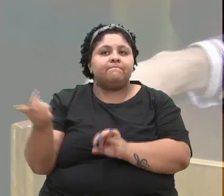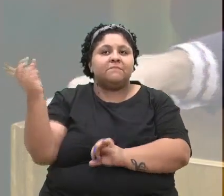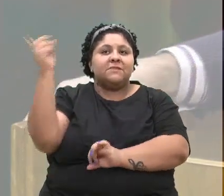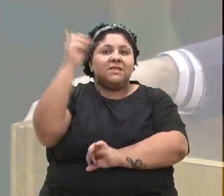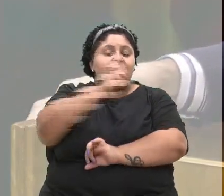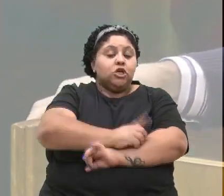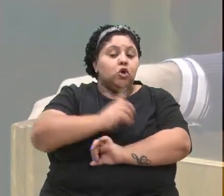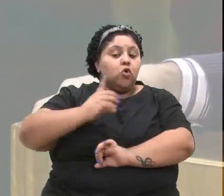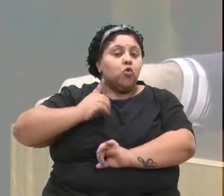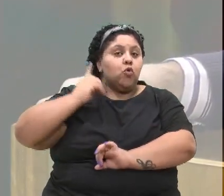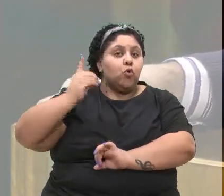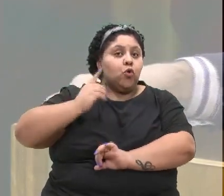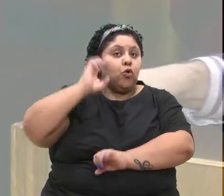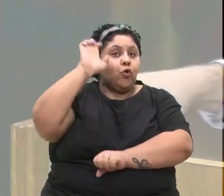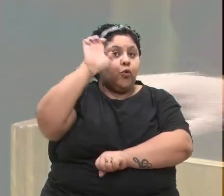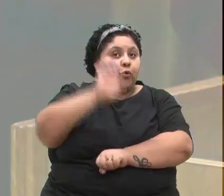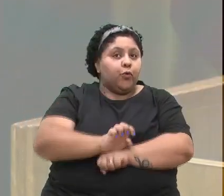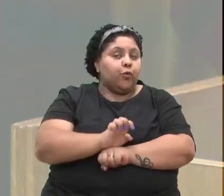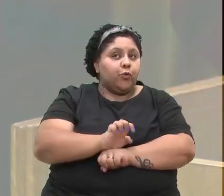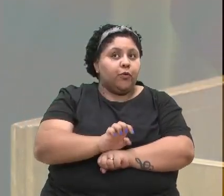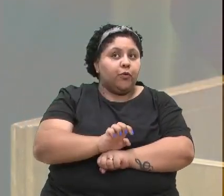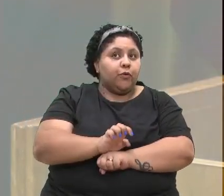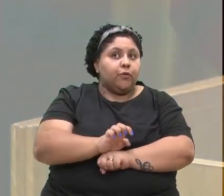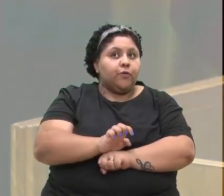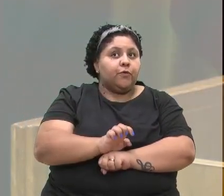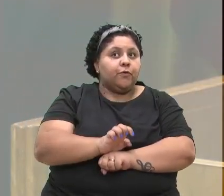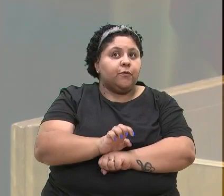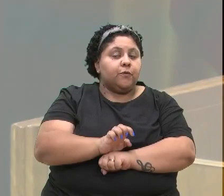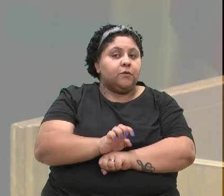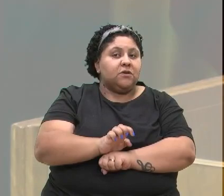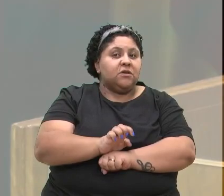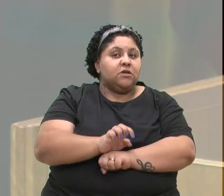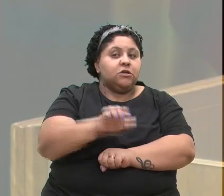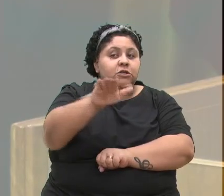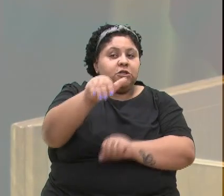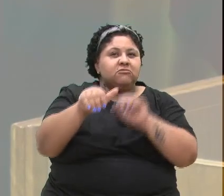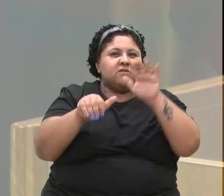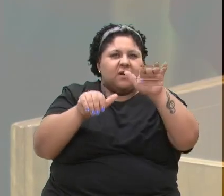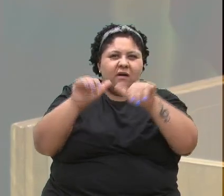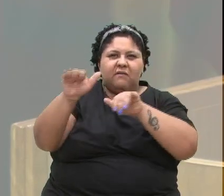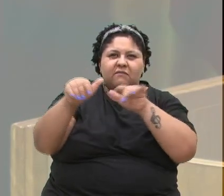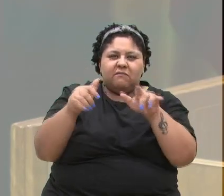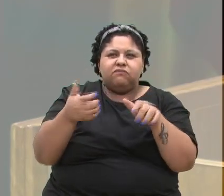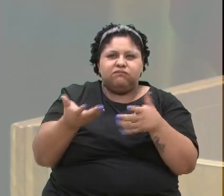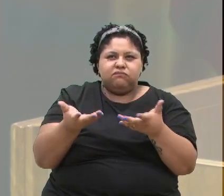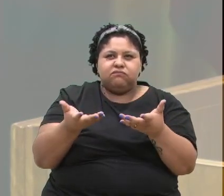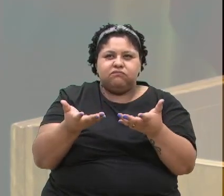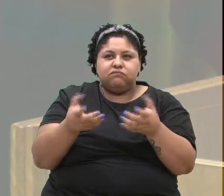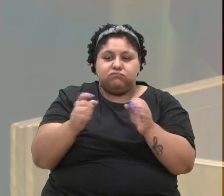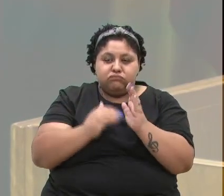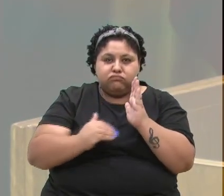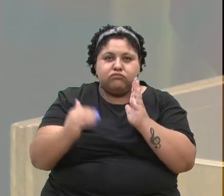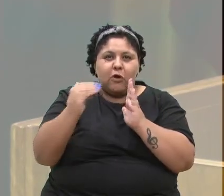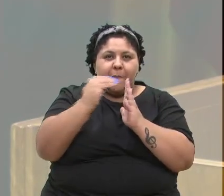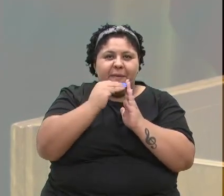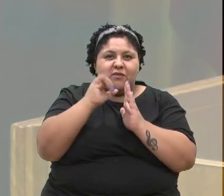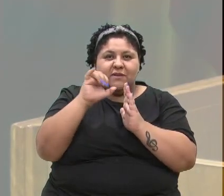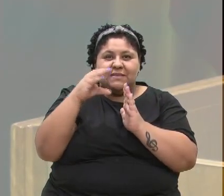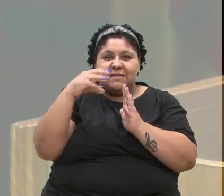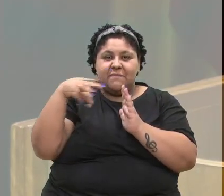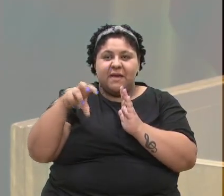os deputados estaduais estarão aí votando né Essa questão do aumento de